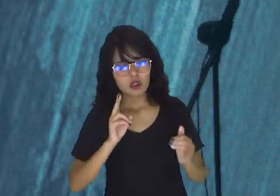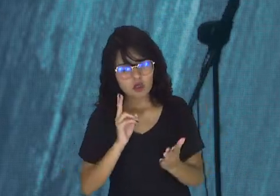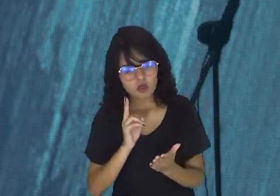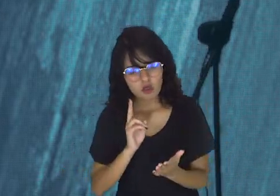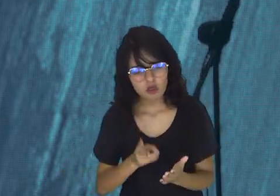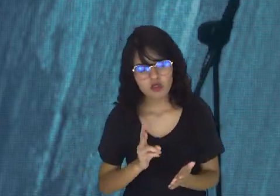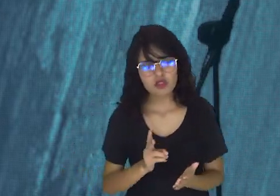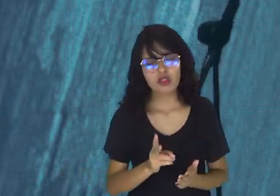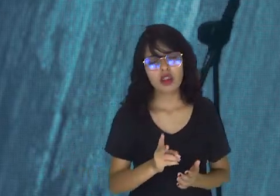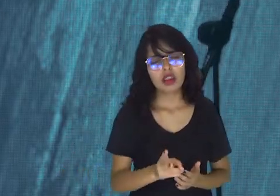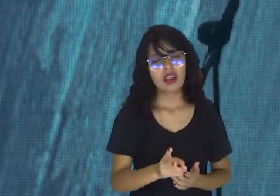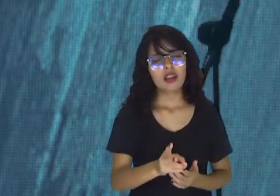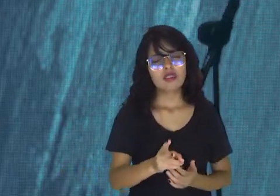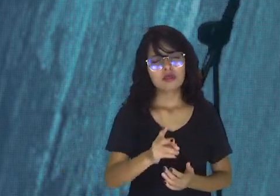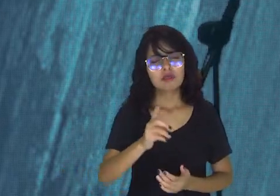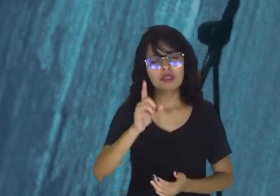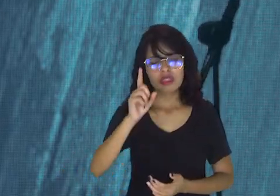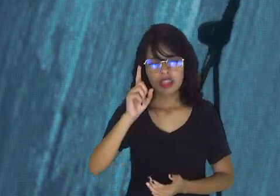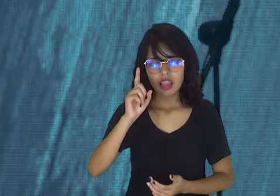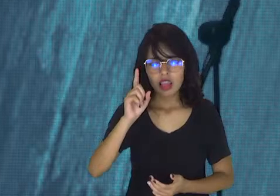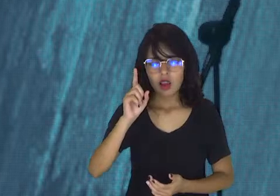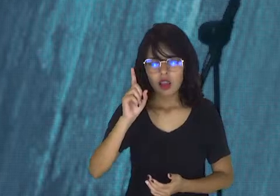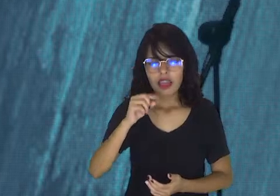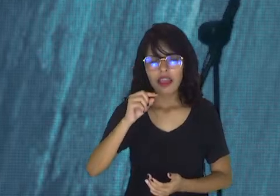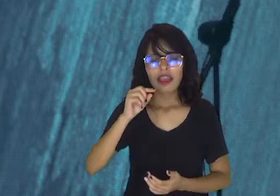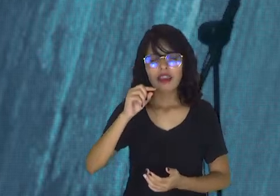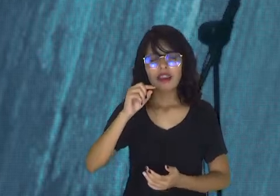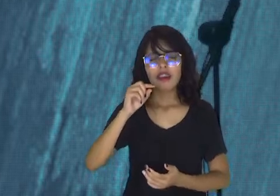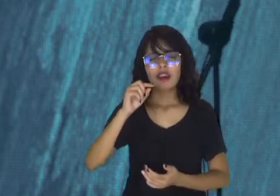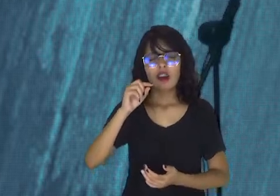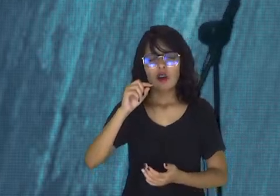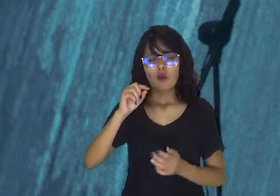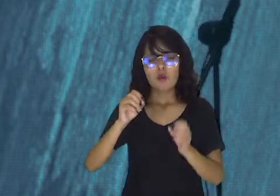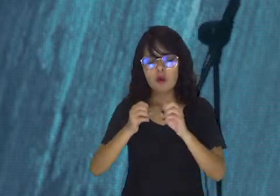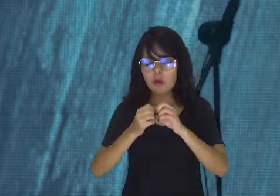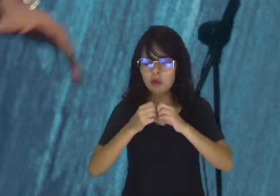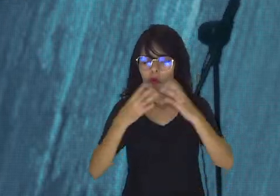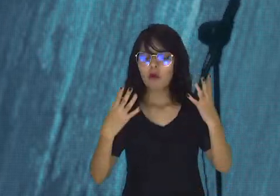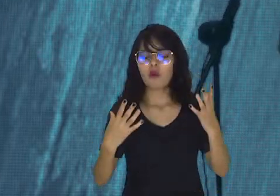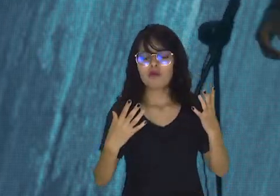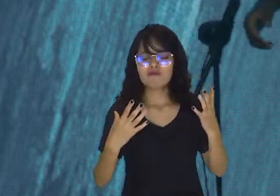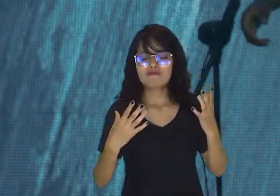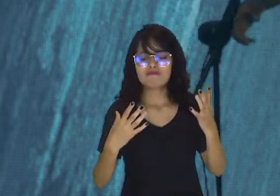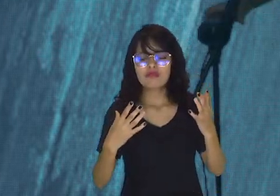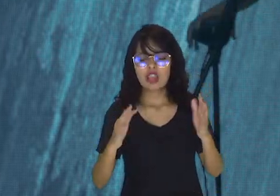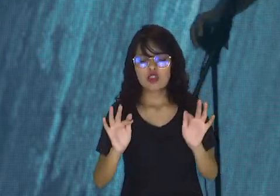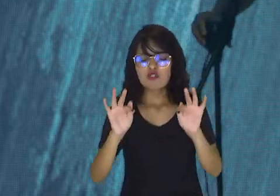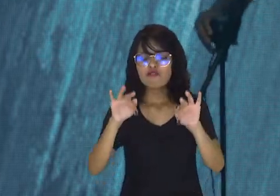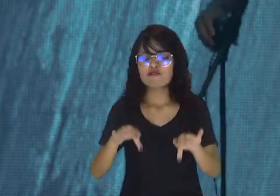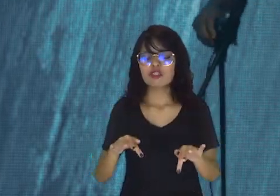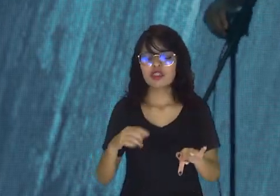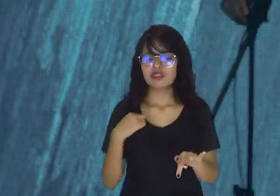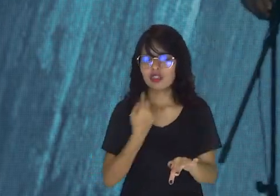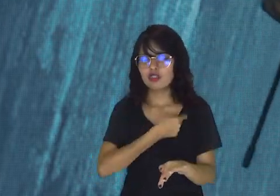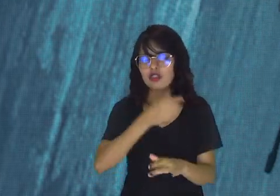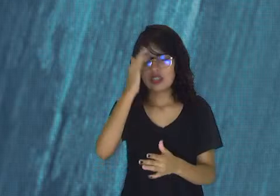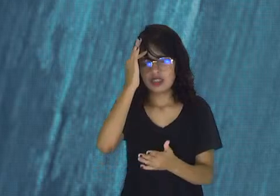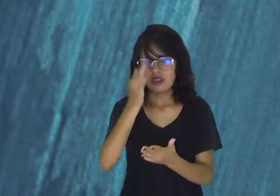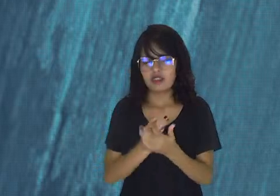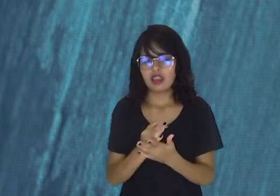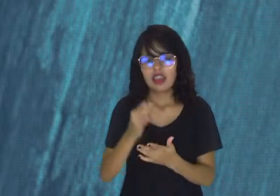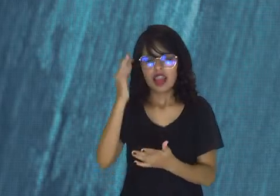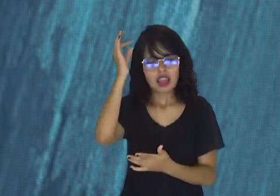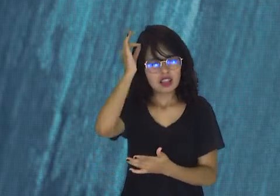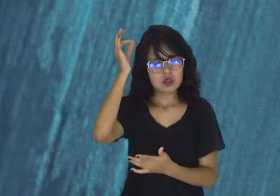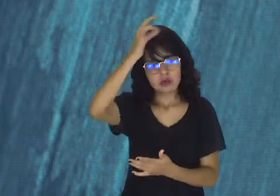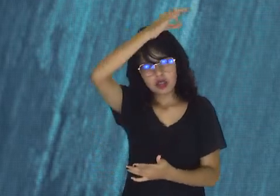consumador da minha fé, da nossa fé. Espírito Santo, promove aqui